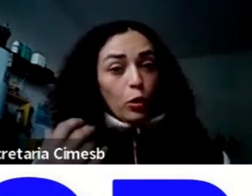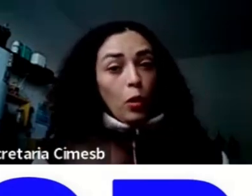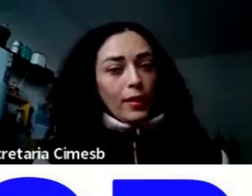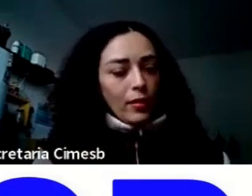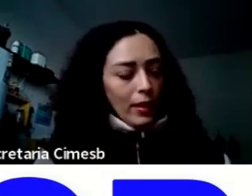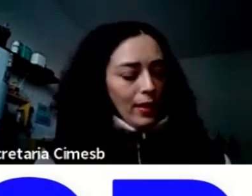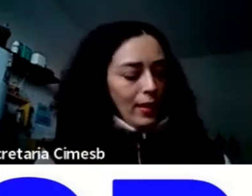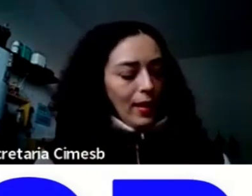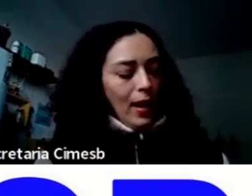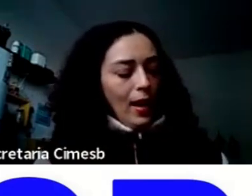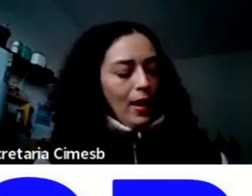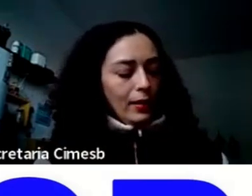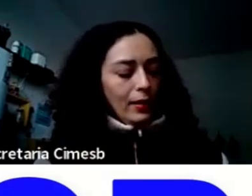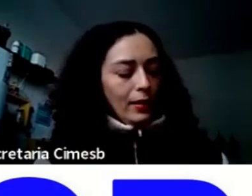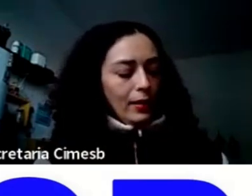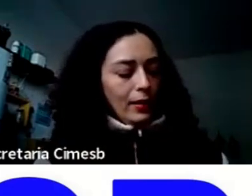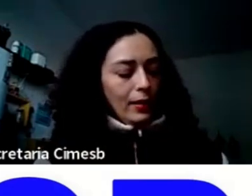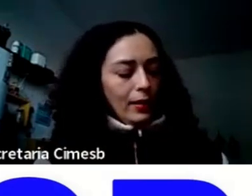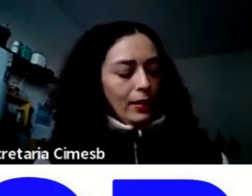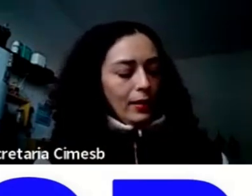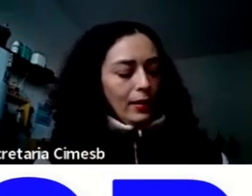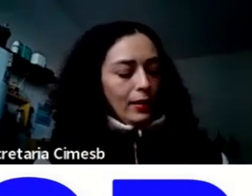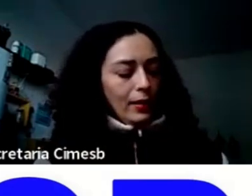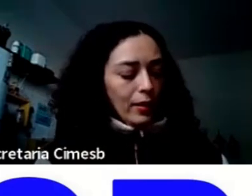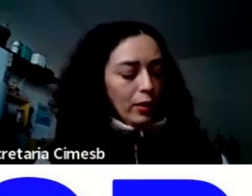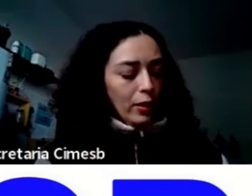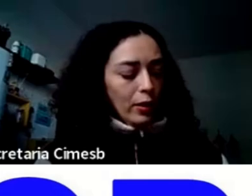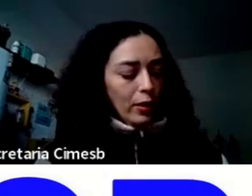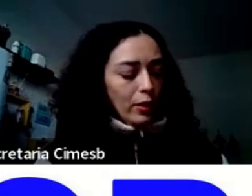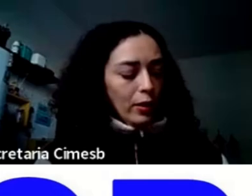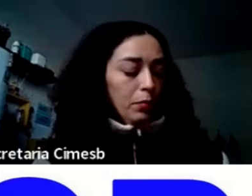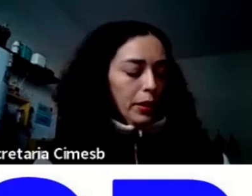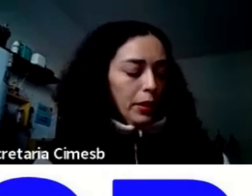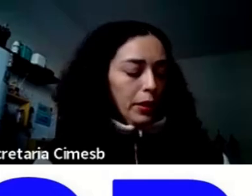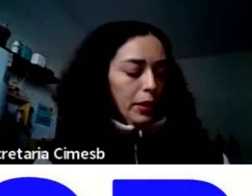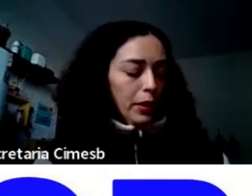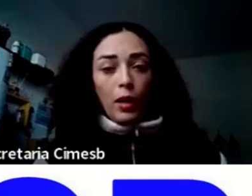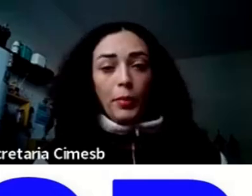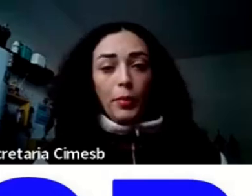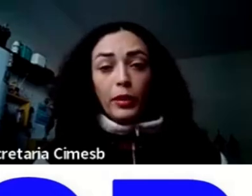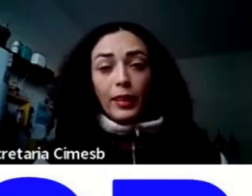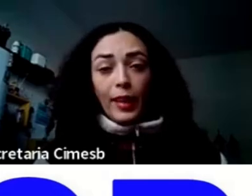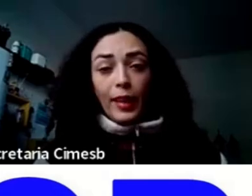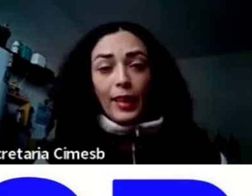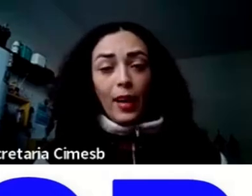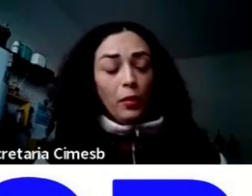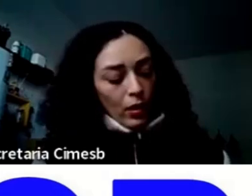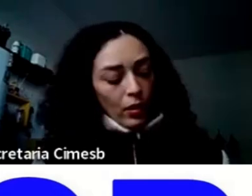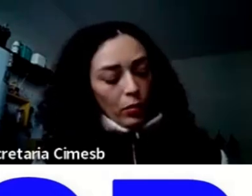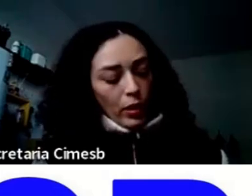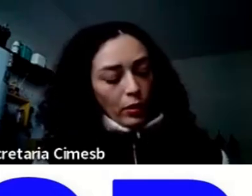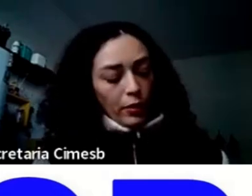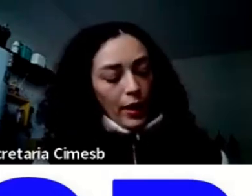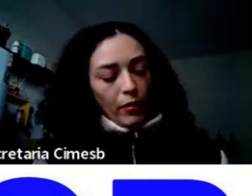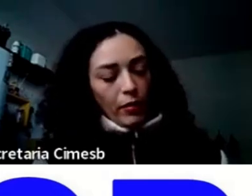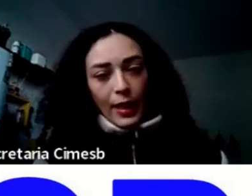os alunos começam a se interessar. Então, tinha muitos projetos nessa escola, porque era uma escola a período integral. Então,